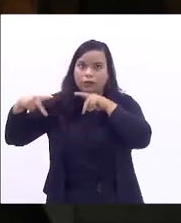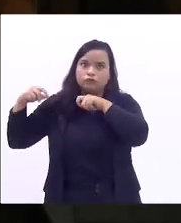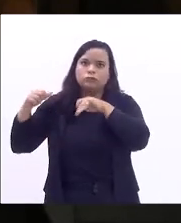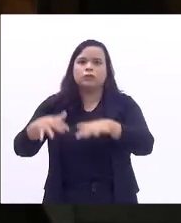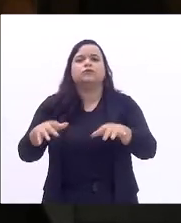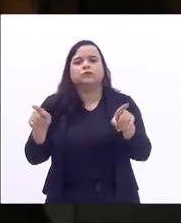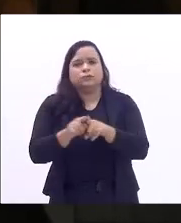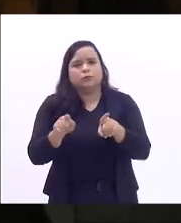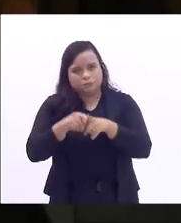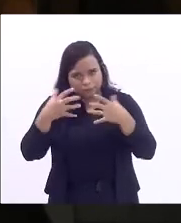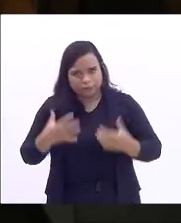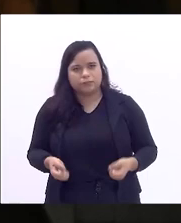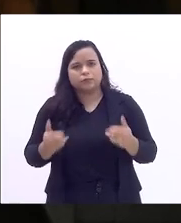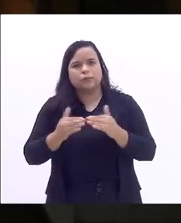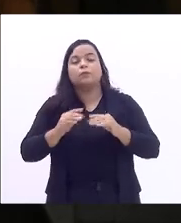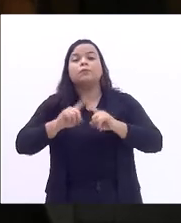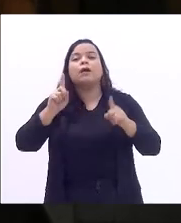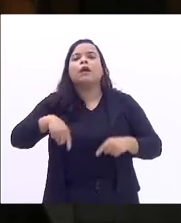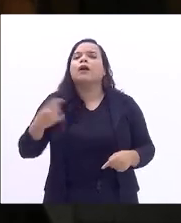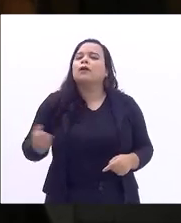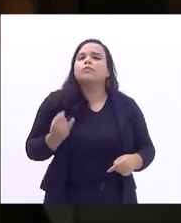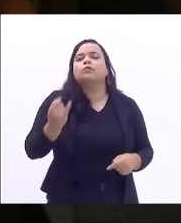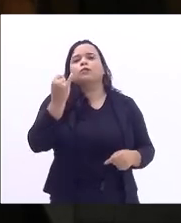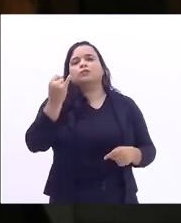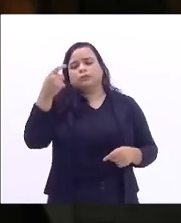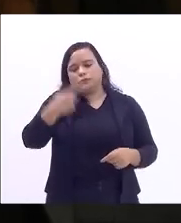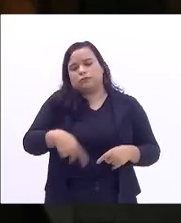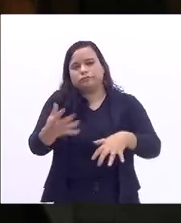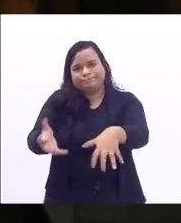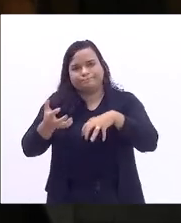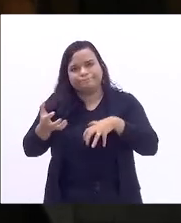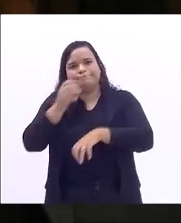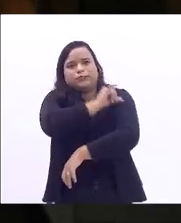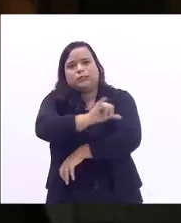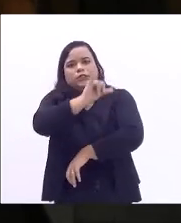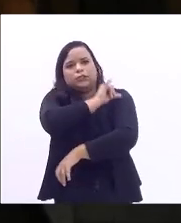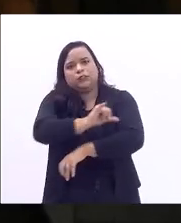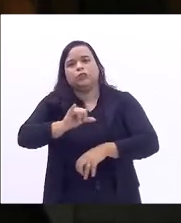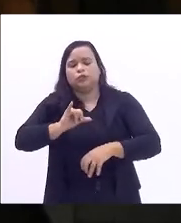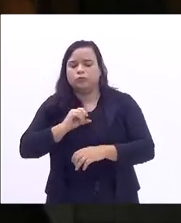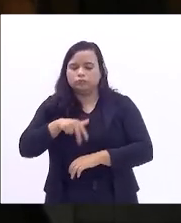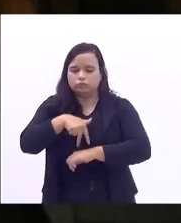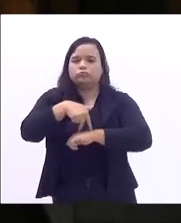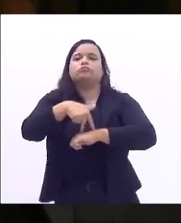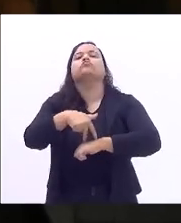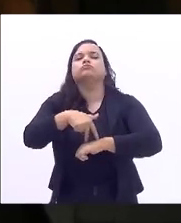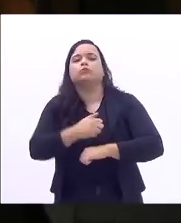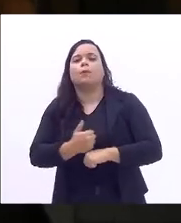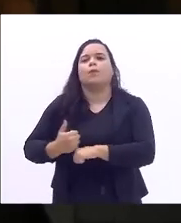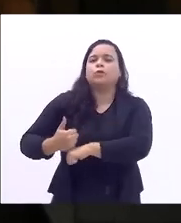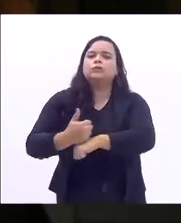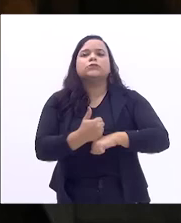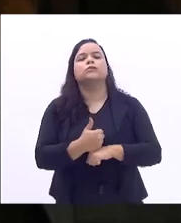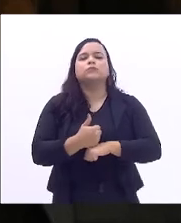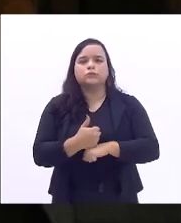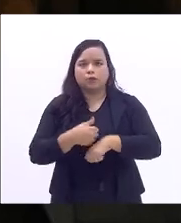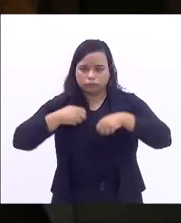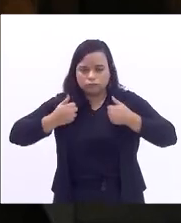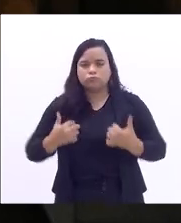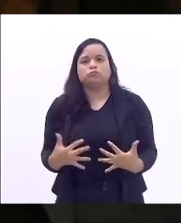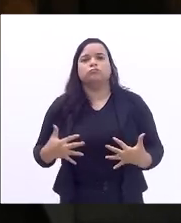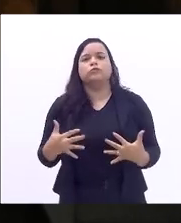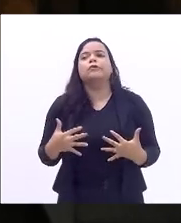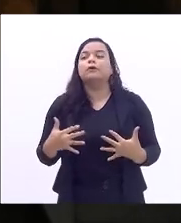pública mas é importantíssimo que o Parlamento Fluminense se posicione e mande